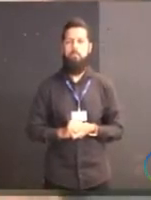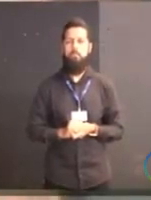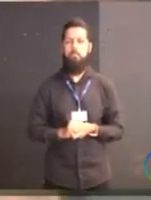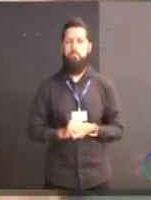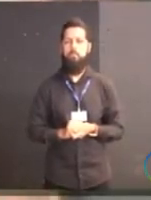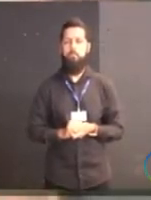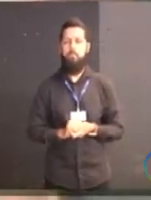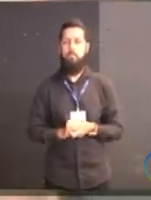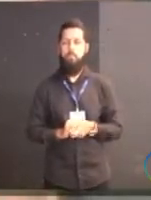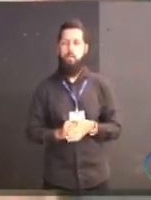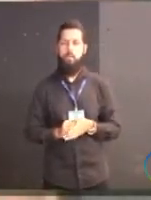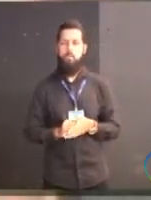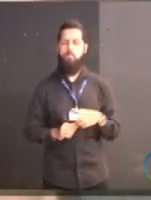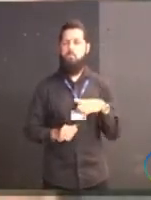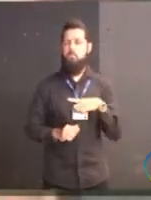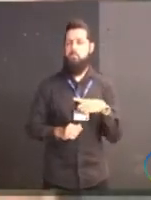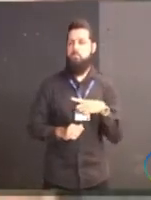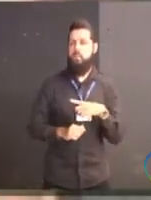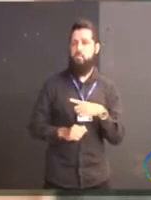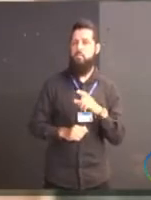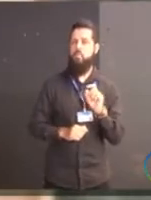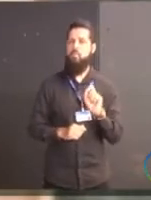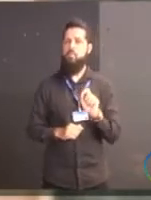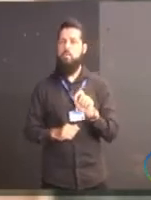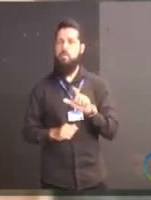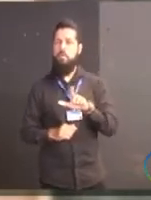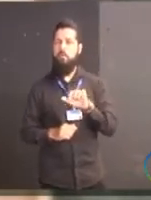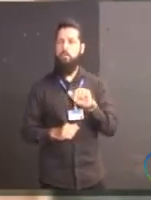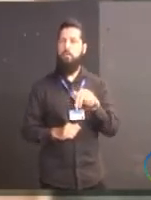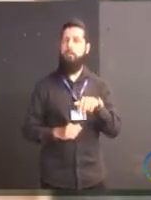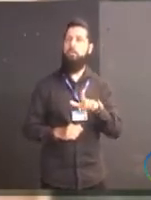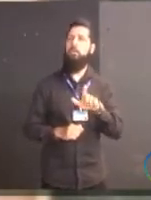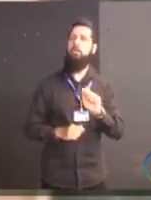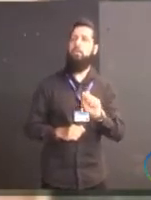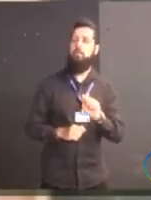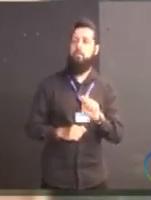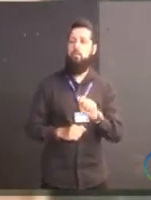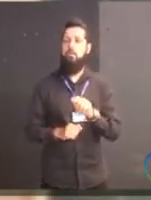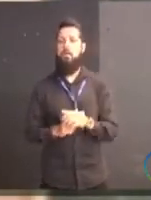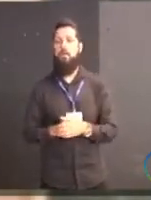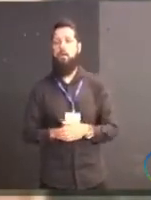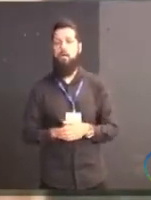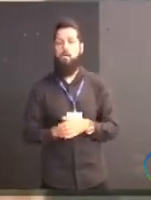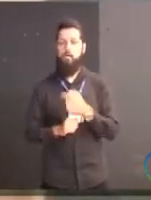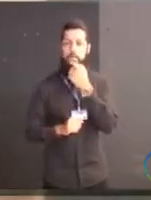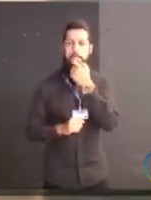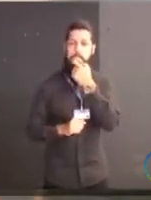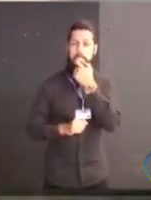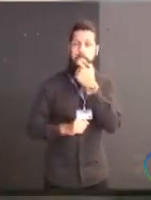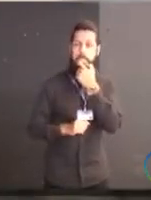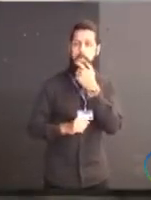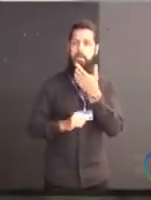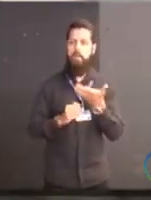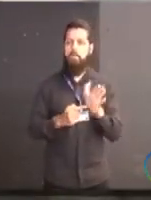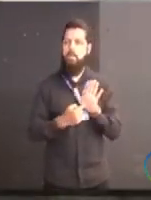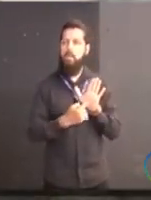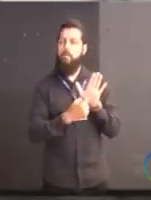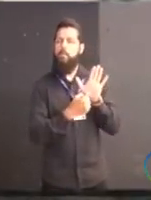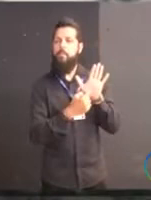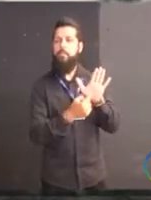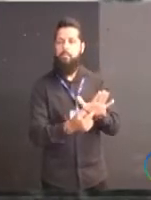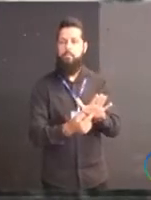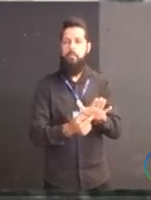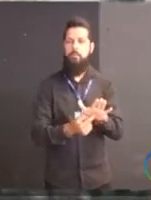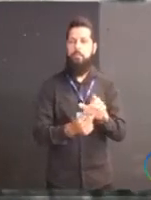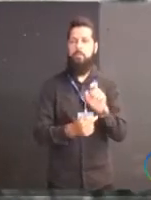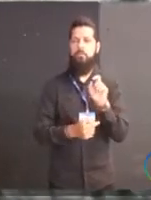língua inglesa, se eu pudesse estudar o inglês para comunicação fácil com os nossos amigos da Inglaterra